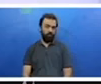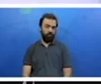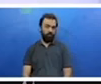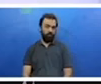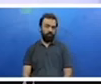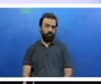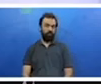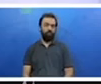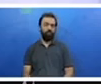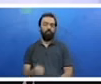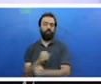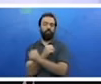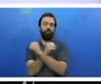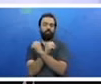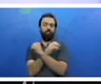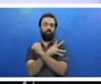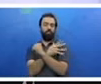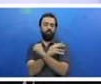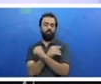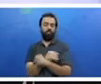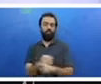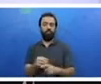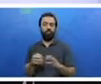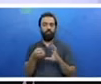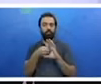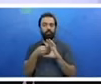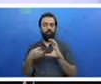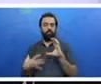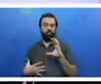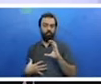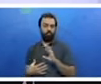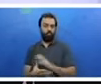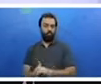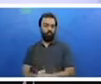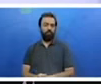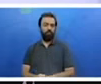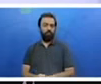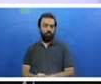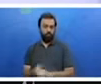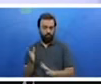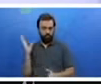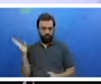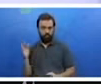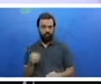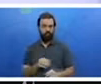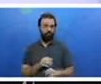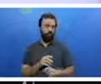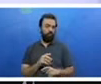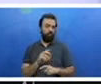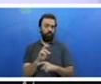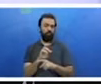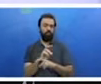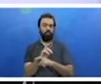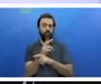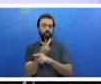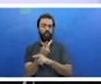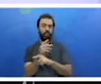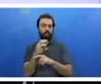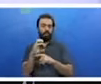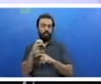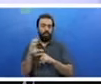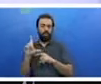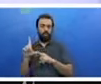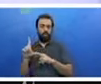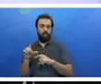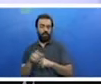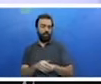Vamos falar de algumas características dos ácidos mais comuns. Aqui a gente tem o ácido clorídrico, que é o HCl.